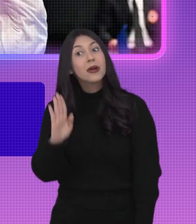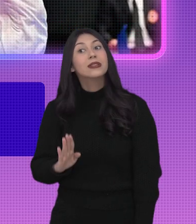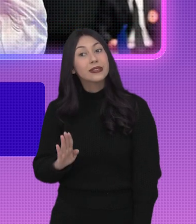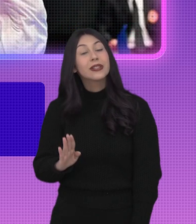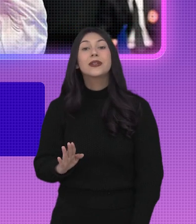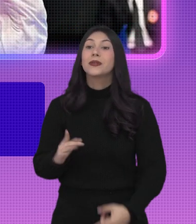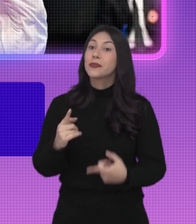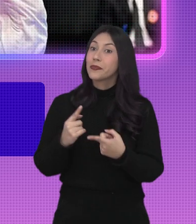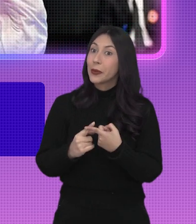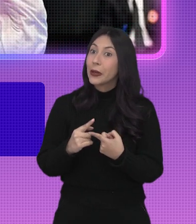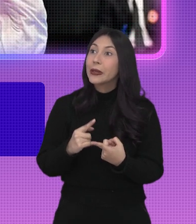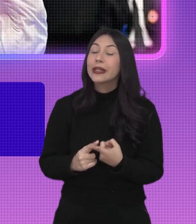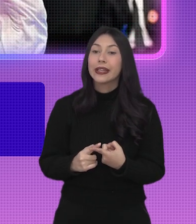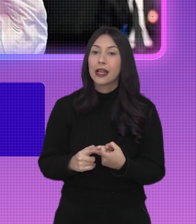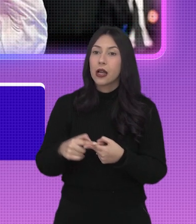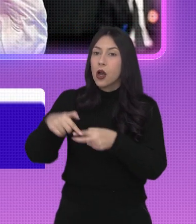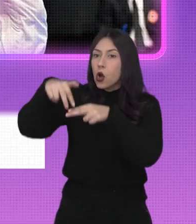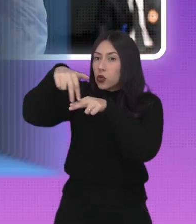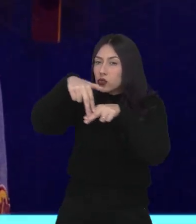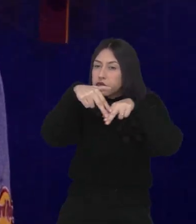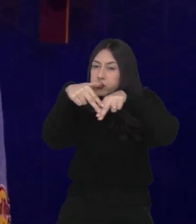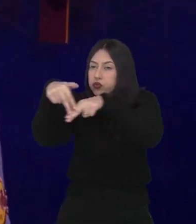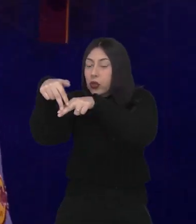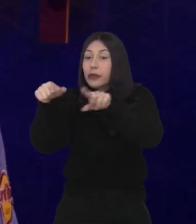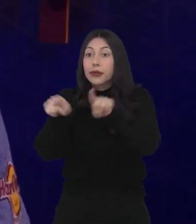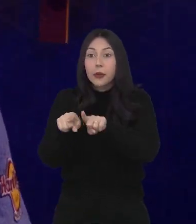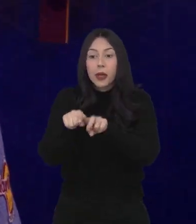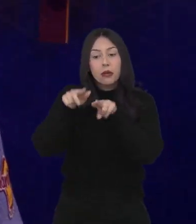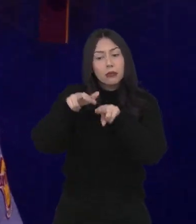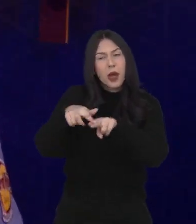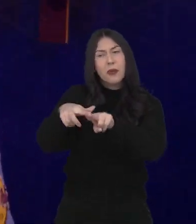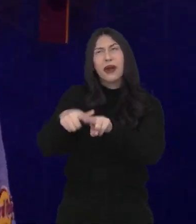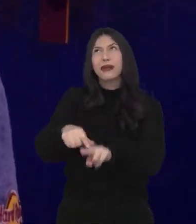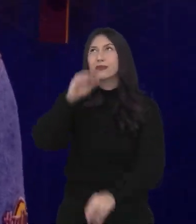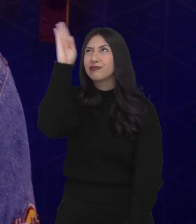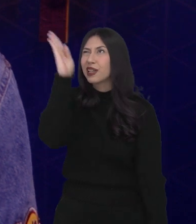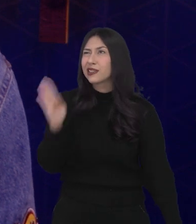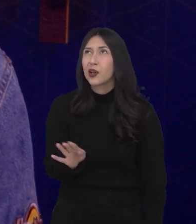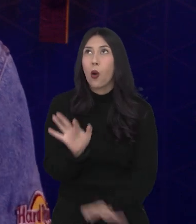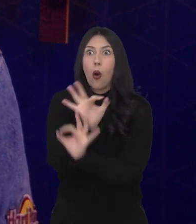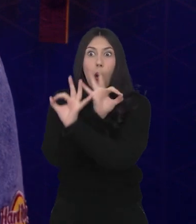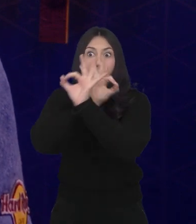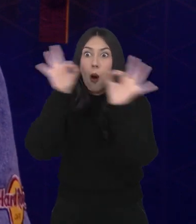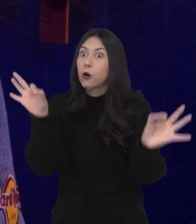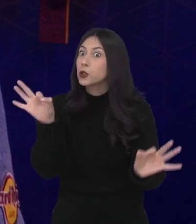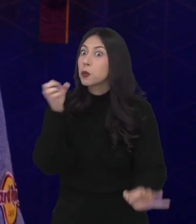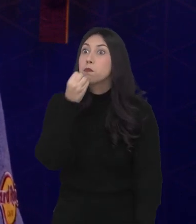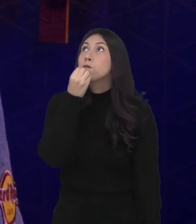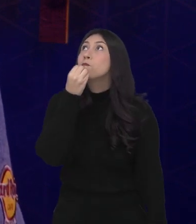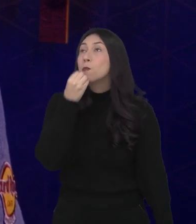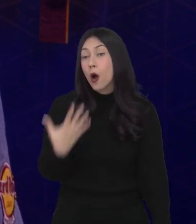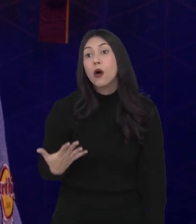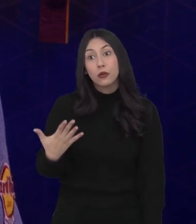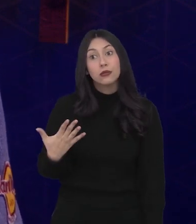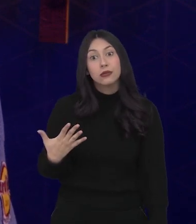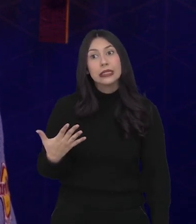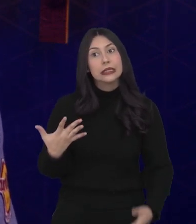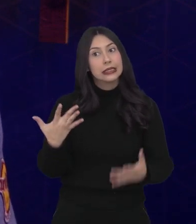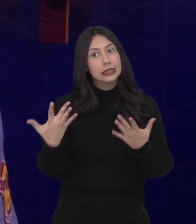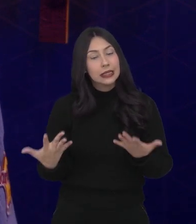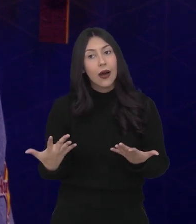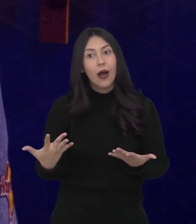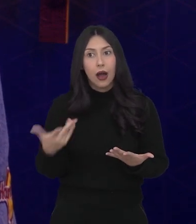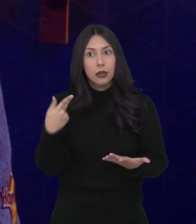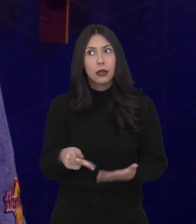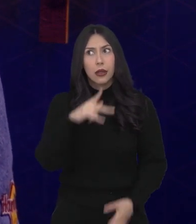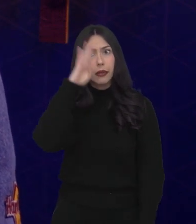Brasil. Com certeza. Porque o surf e o skate, a gente manda muito nesse esporte. Então a gente, atletas